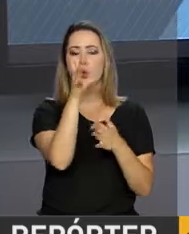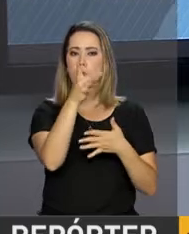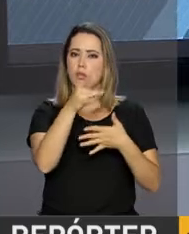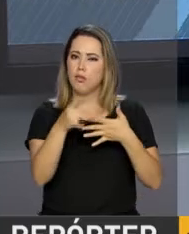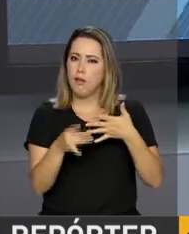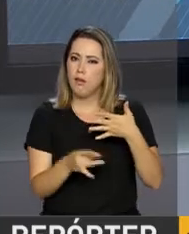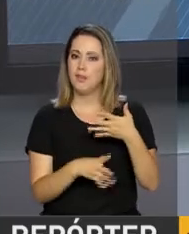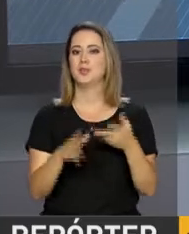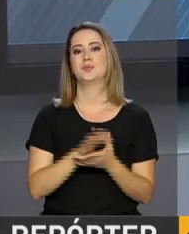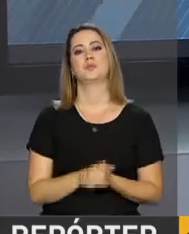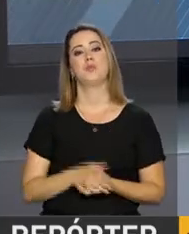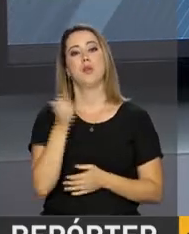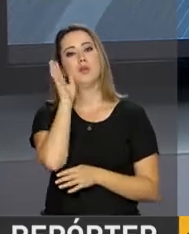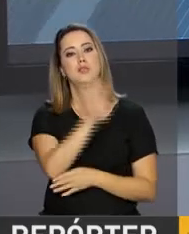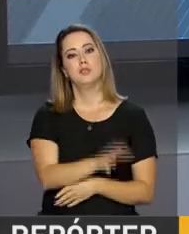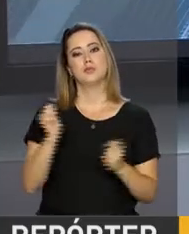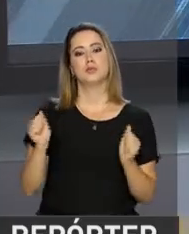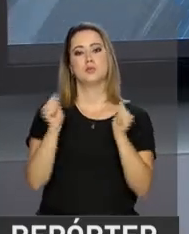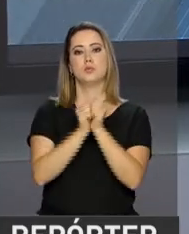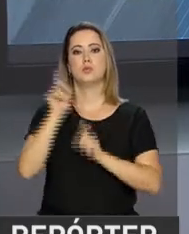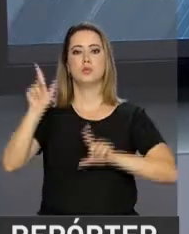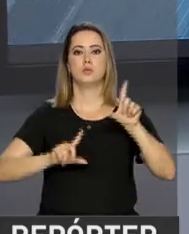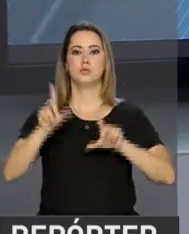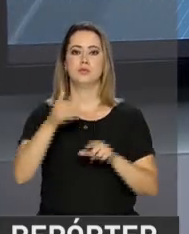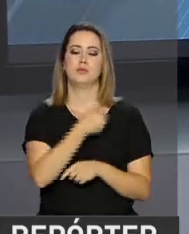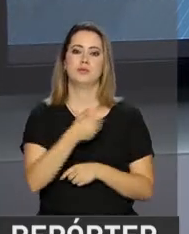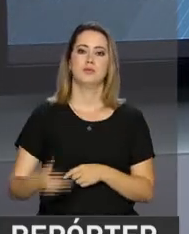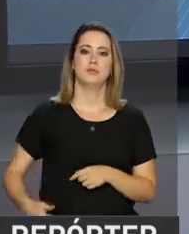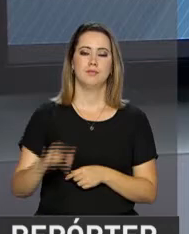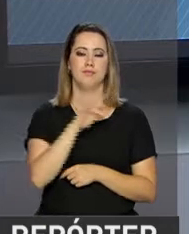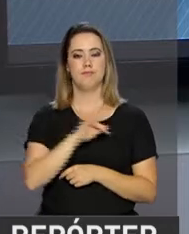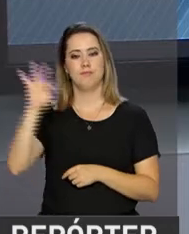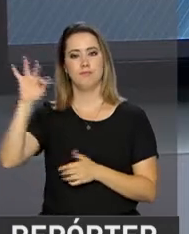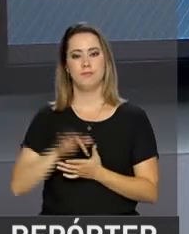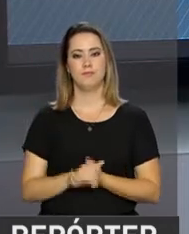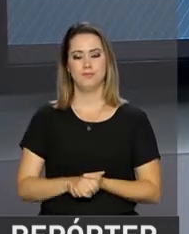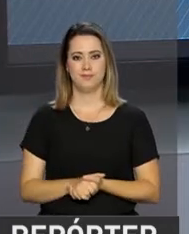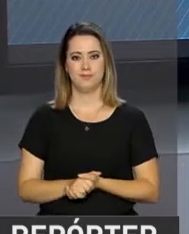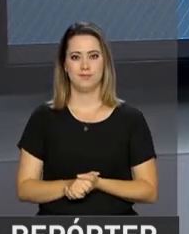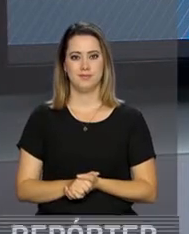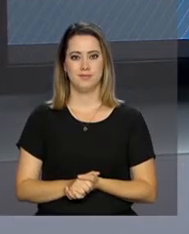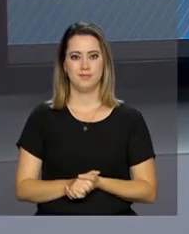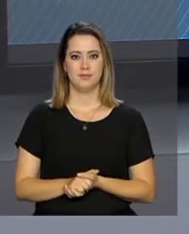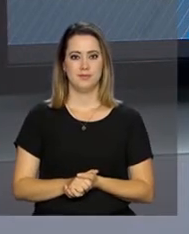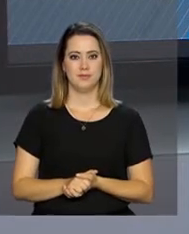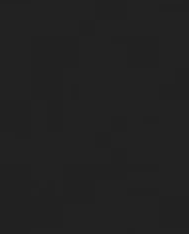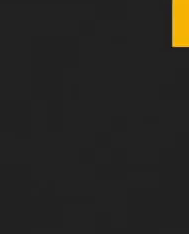estão no youtube uma boa tarde pra você continue com a gente na nbr a tv do governo federal